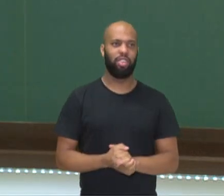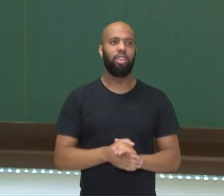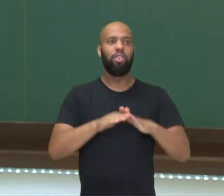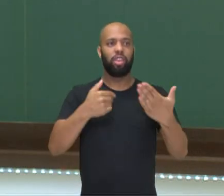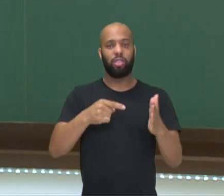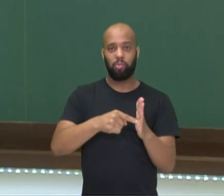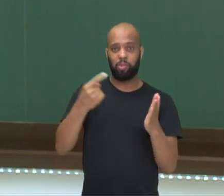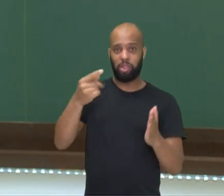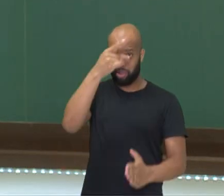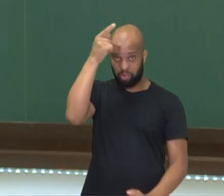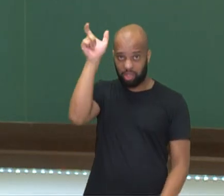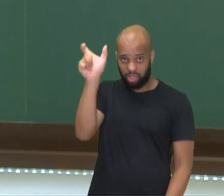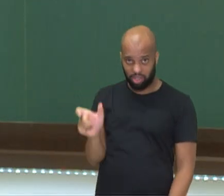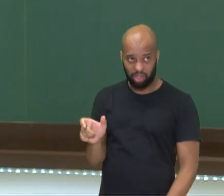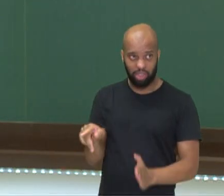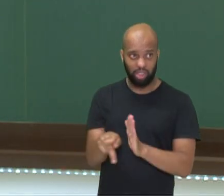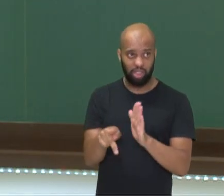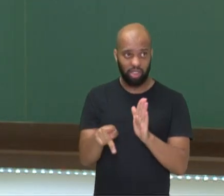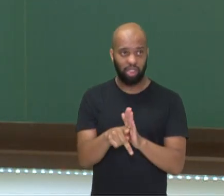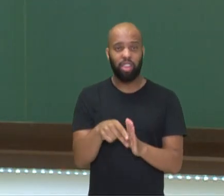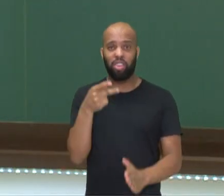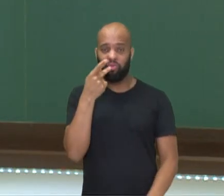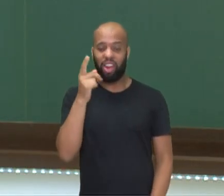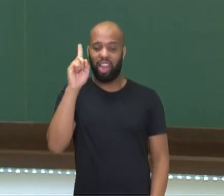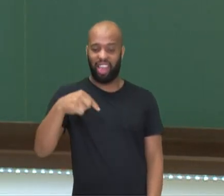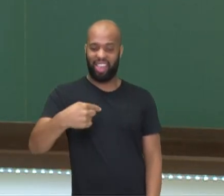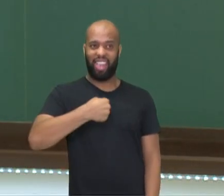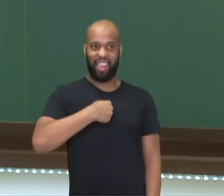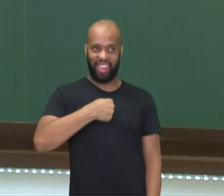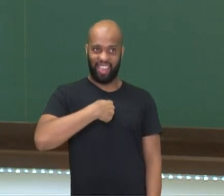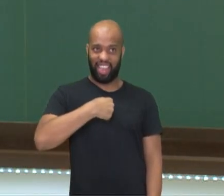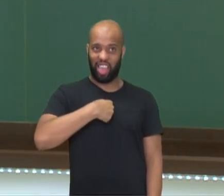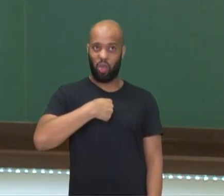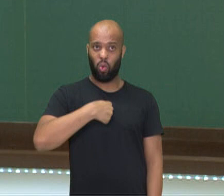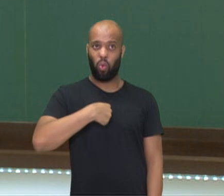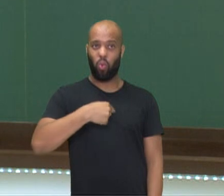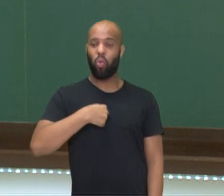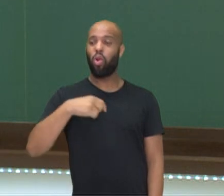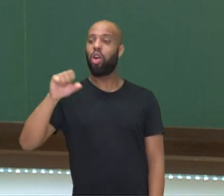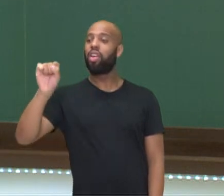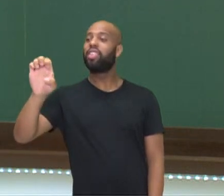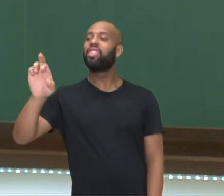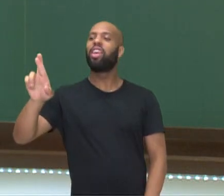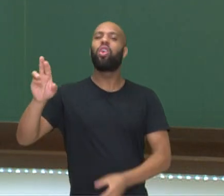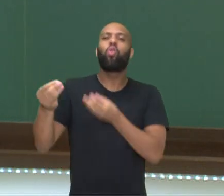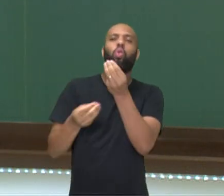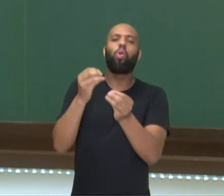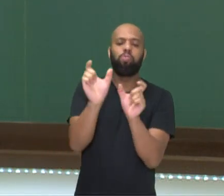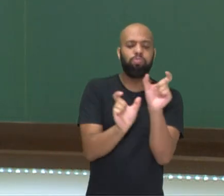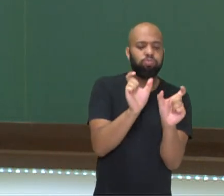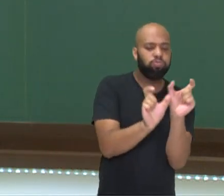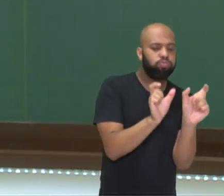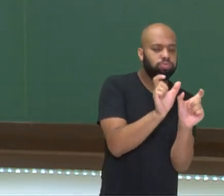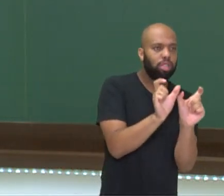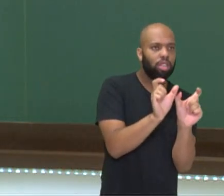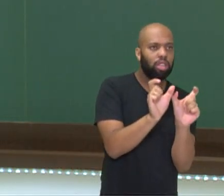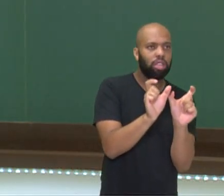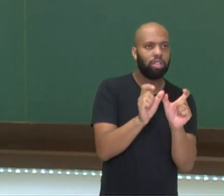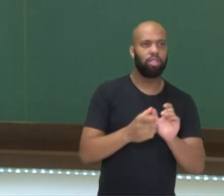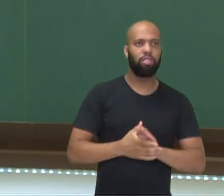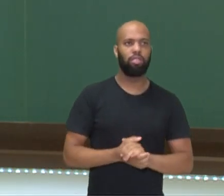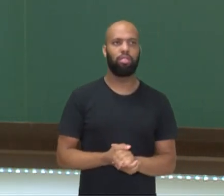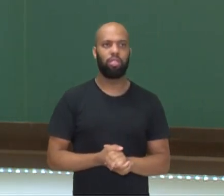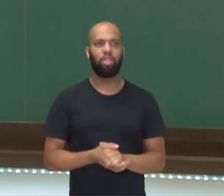primeira pessoa do discurso no singular, que sou eu, olha, eu ser estudante de